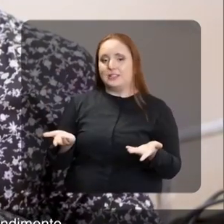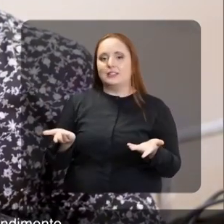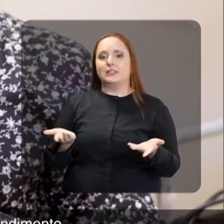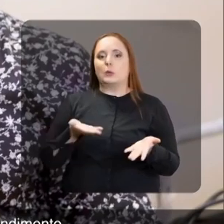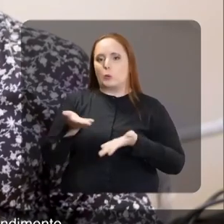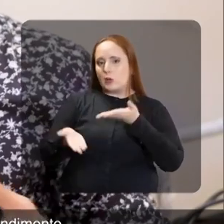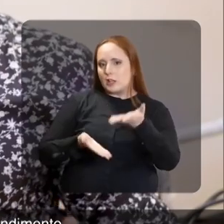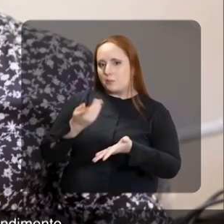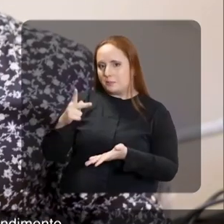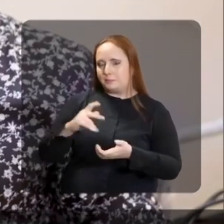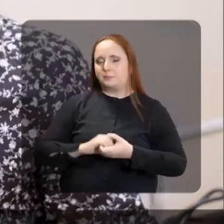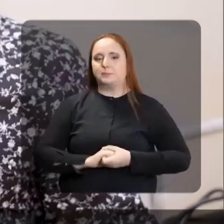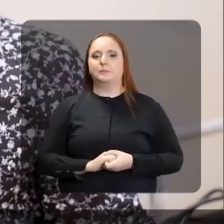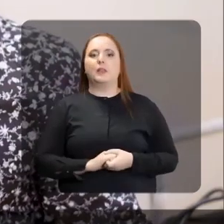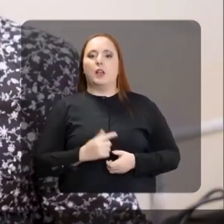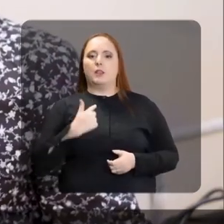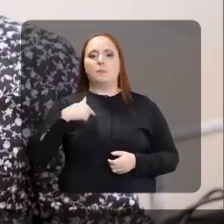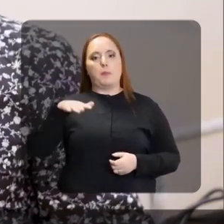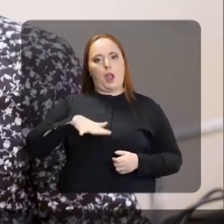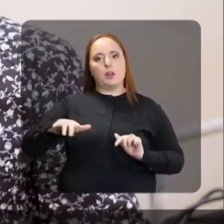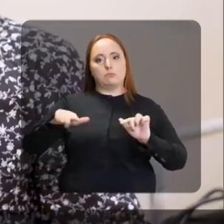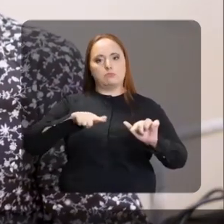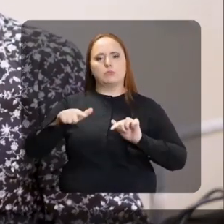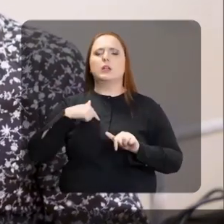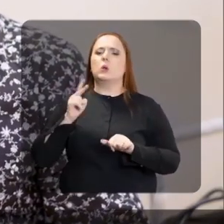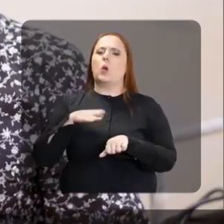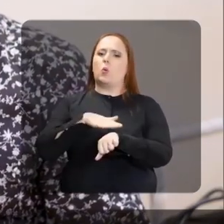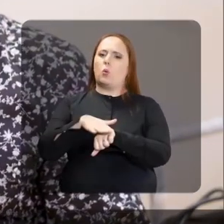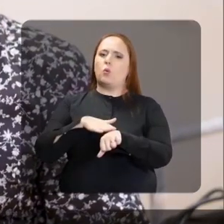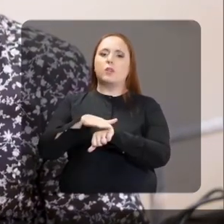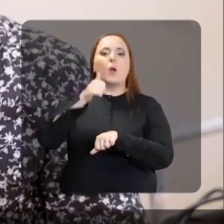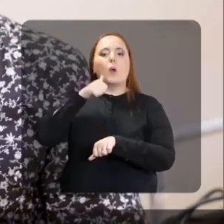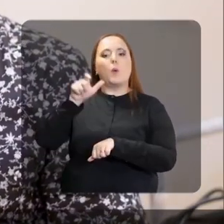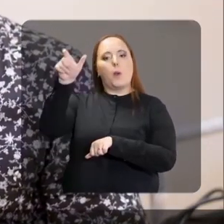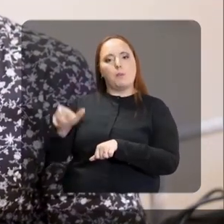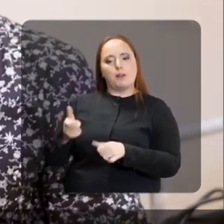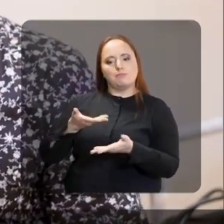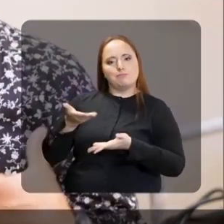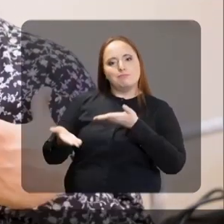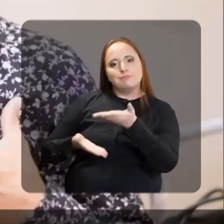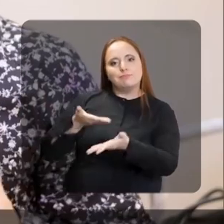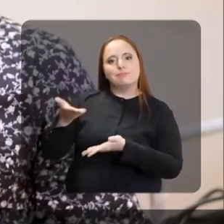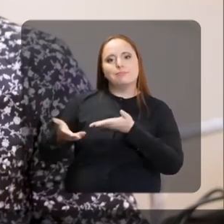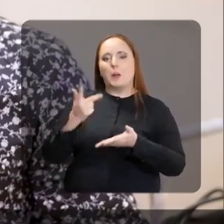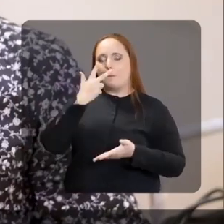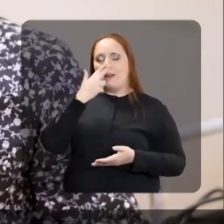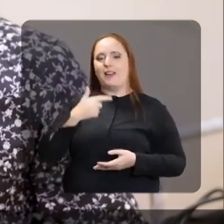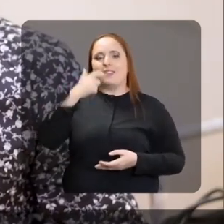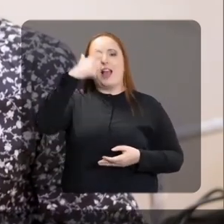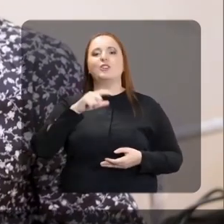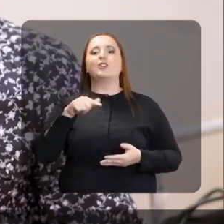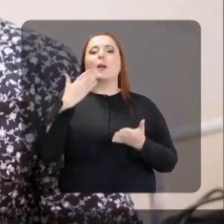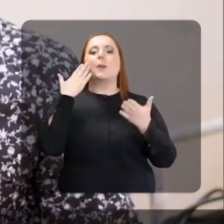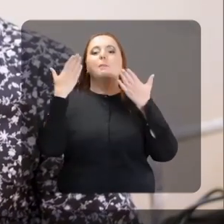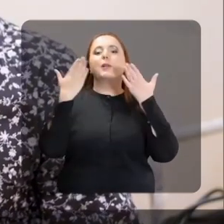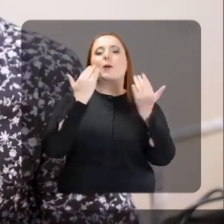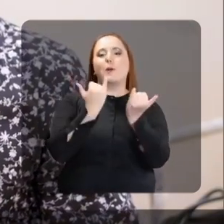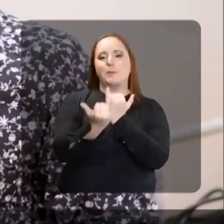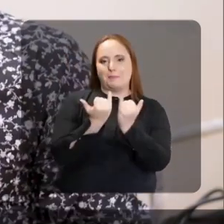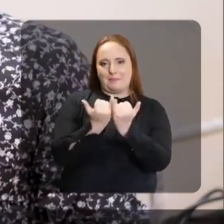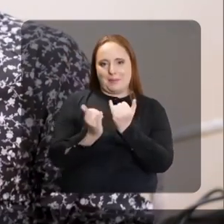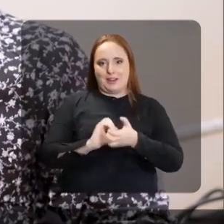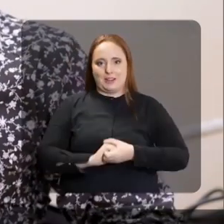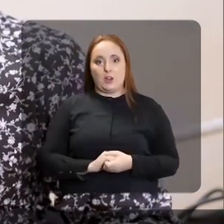violência durante o atendimento. No nosso ramo, nós conversamos muito com as clientes e a gente acaba sendo para elas uma espécie de